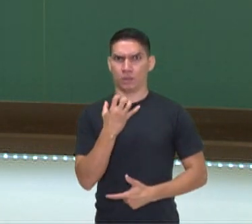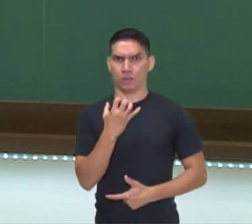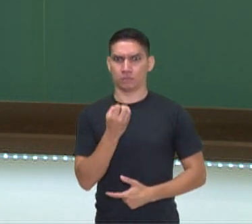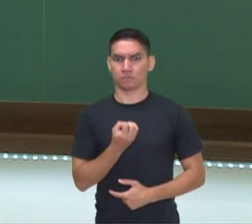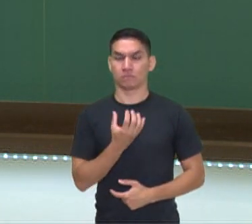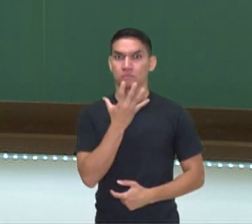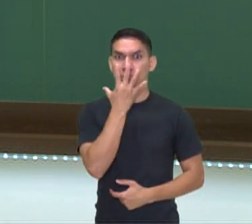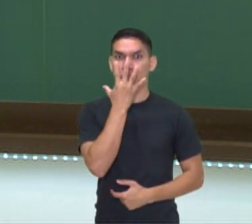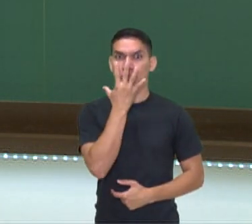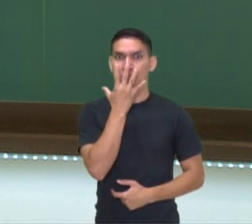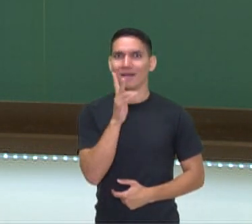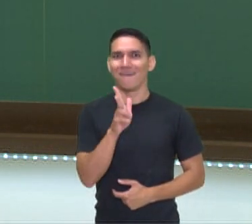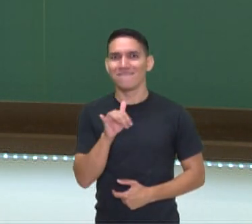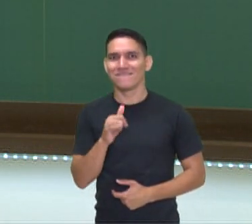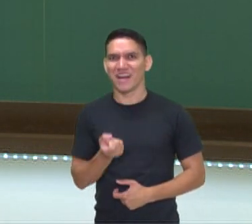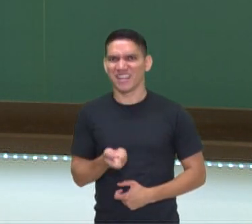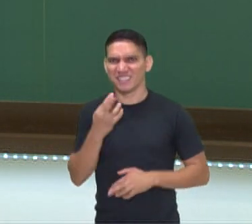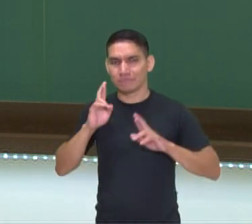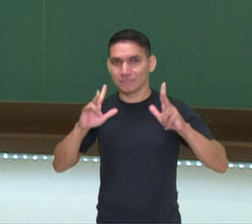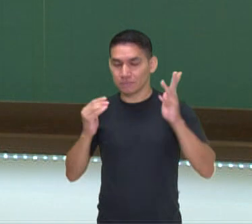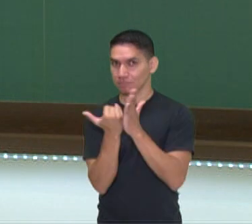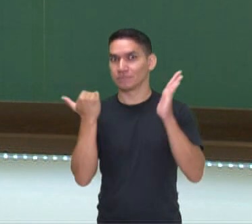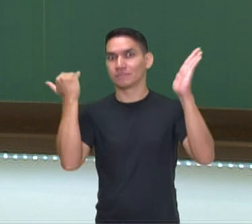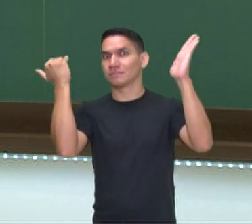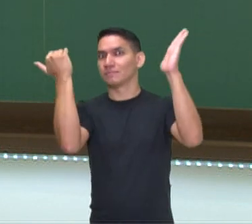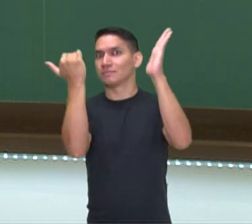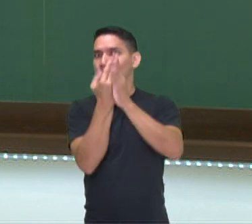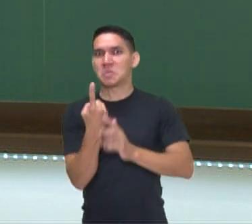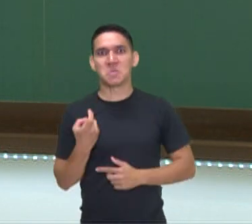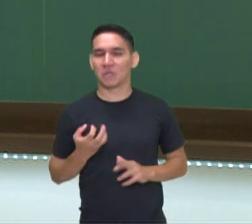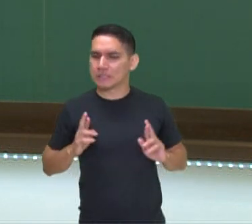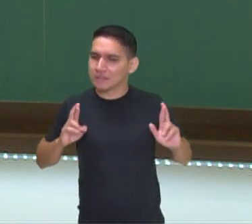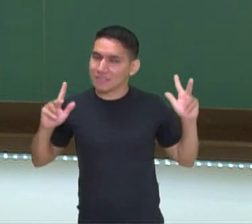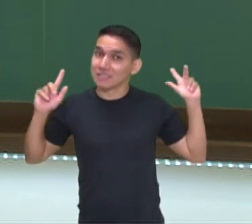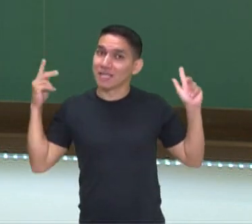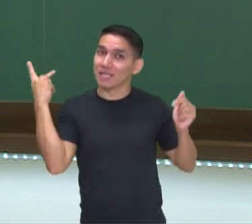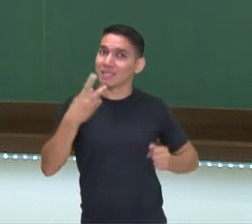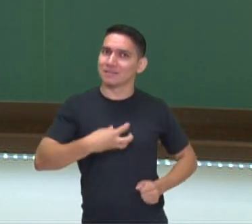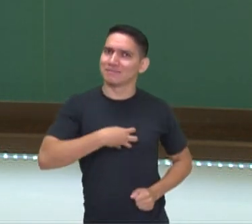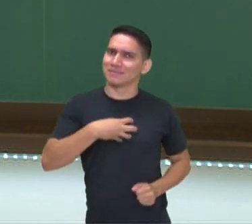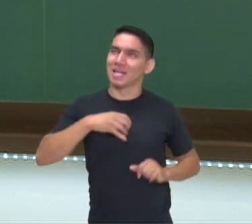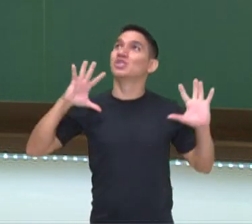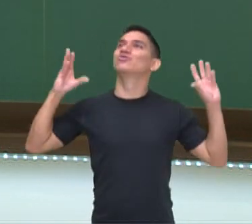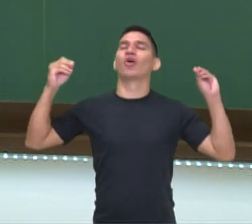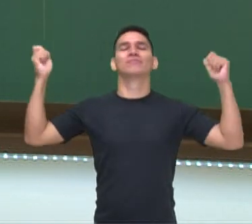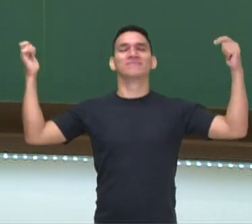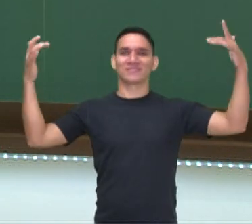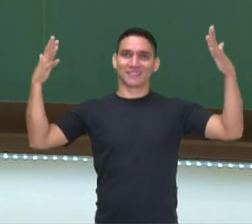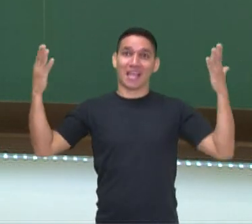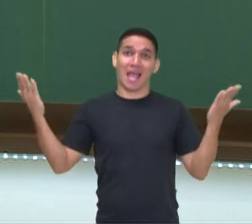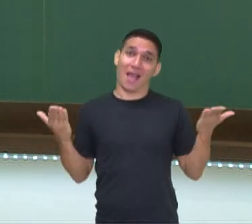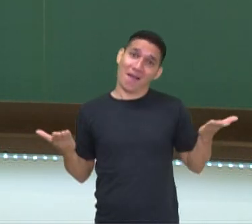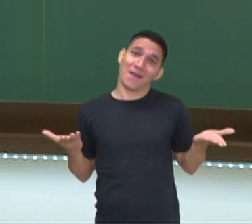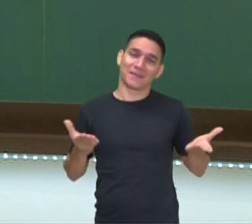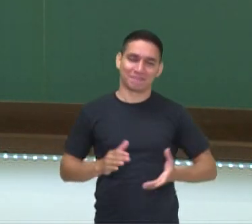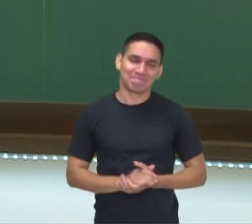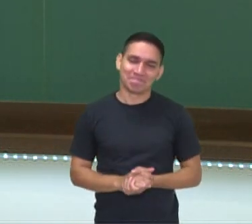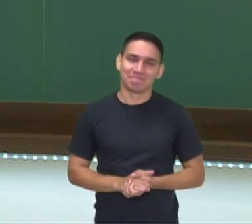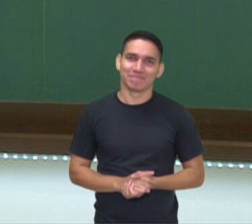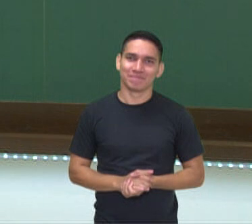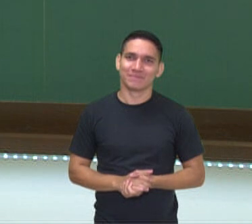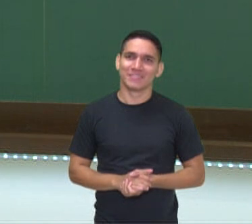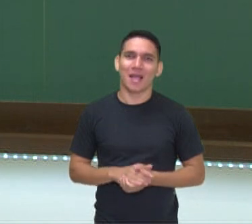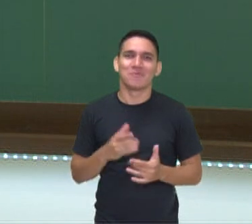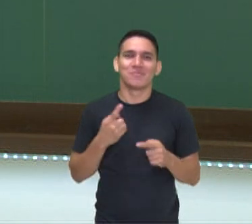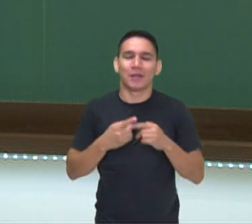Veja se não vai dar uma dramaticidade única, diferente do que você deixar essa luz toda acesa que nós temos aqui, né? Que a